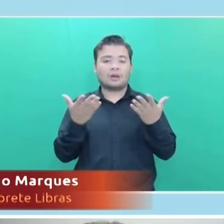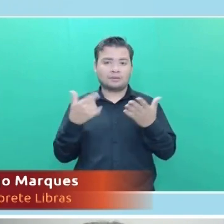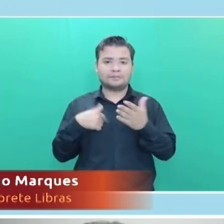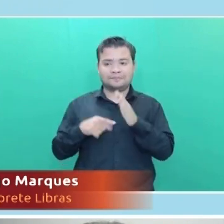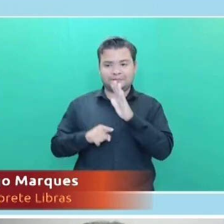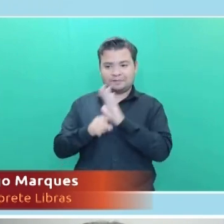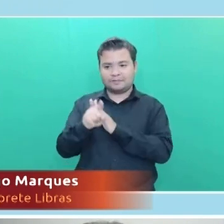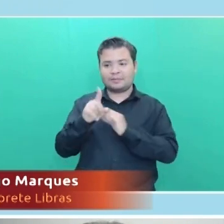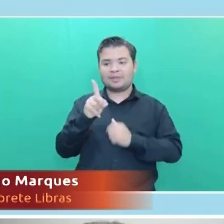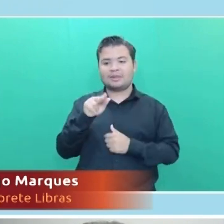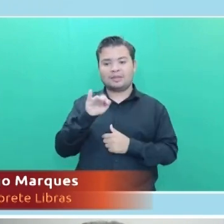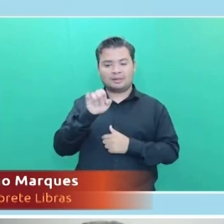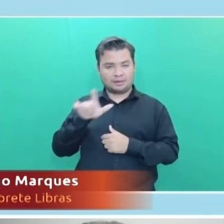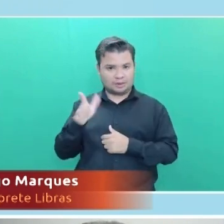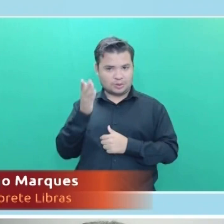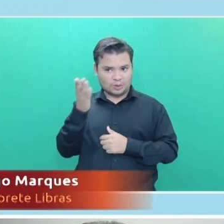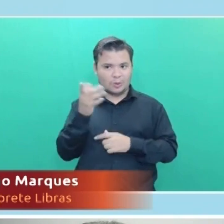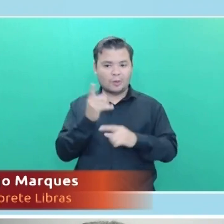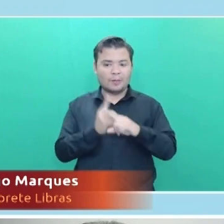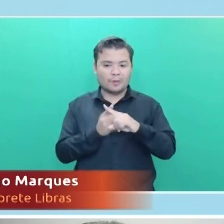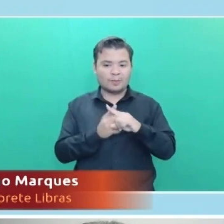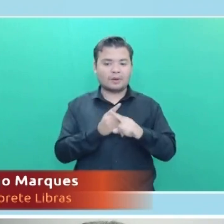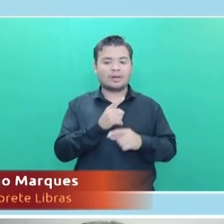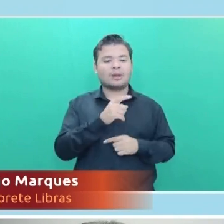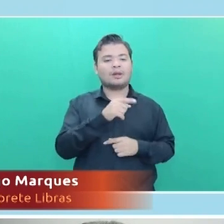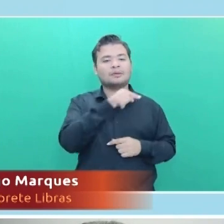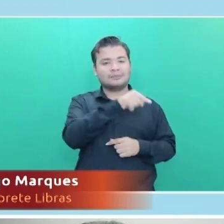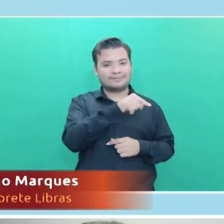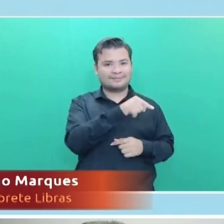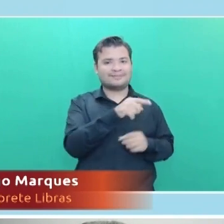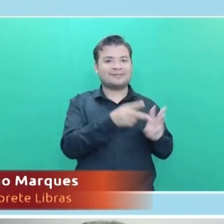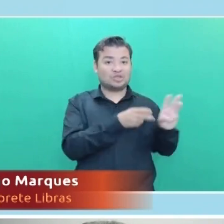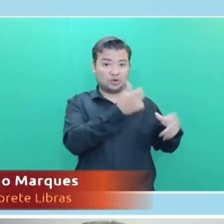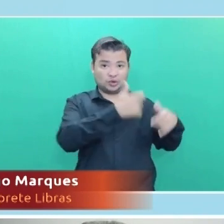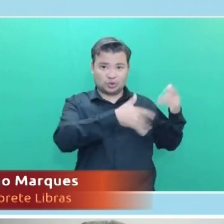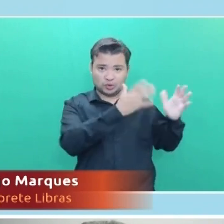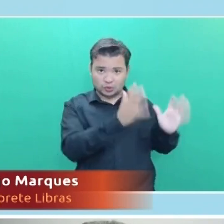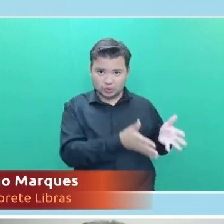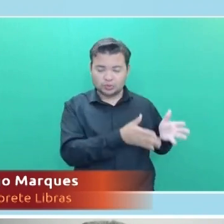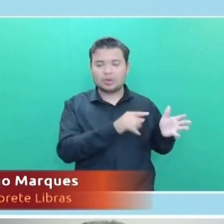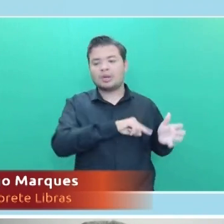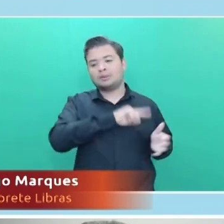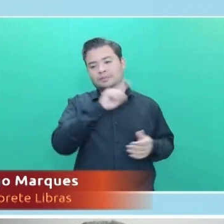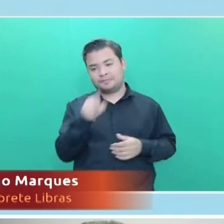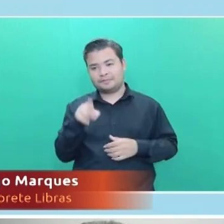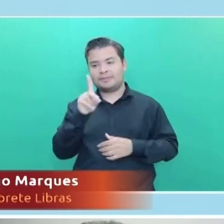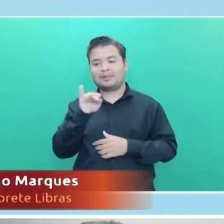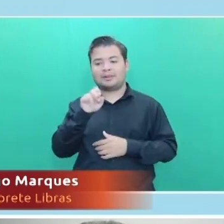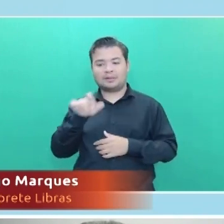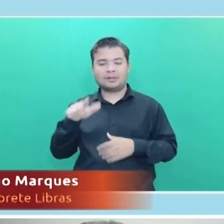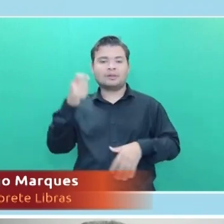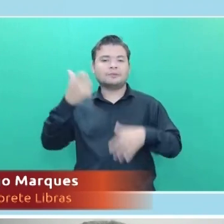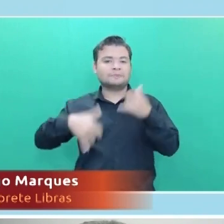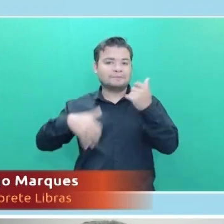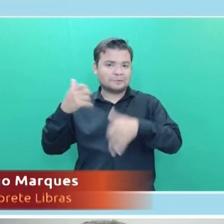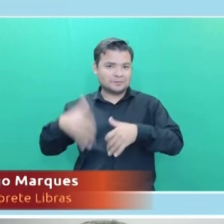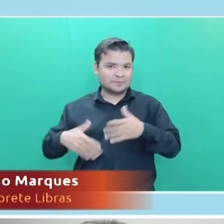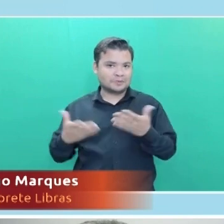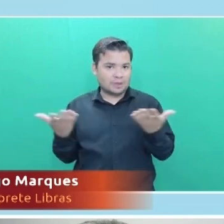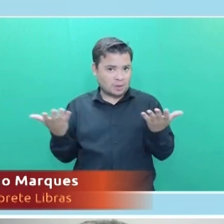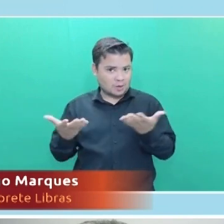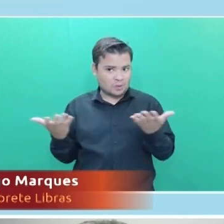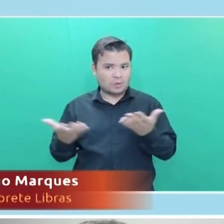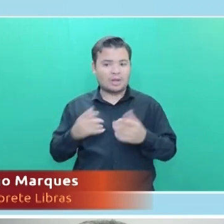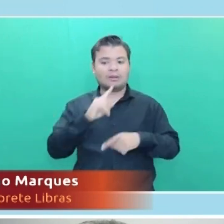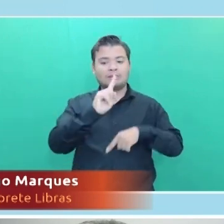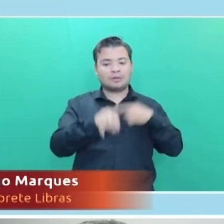Manajé, porque a gente já entendeu um pouquinho desse processo, mas daqui a pouco passo novamente para você para finalizar, contando um pouco mais da sua experiência aqui na UFG, no estado